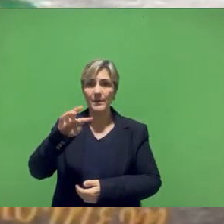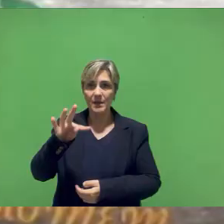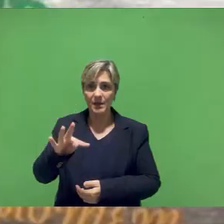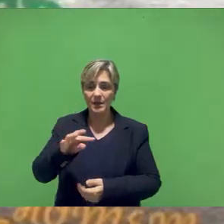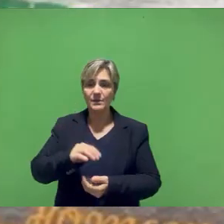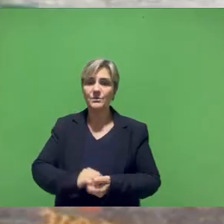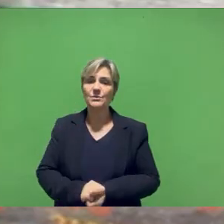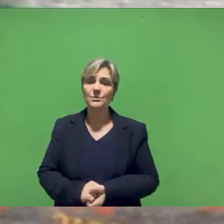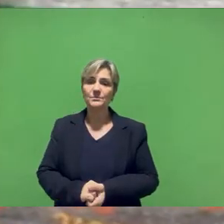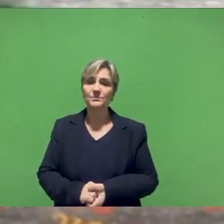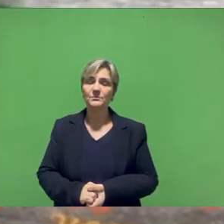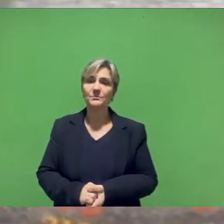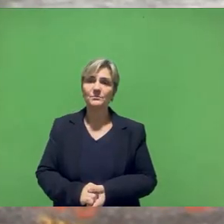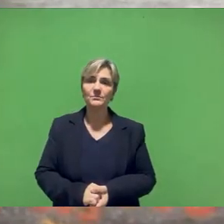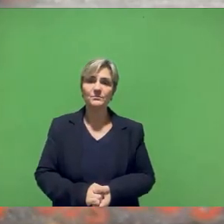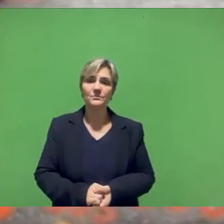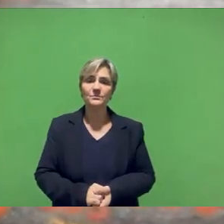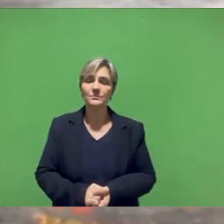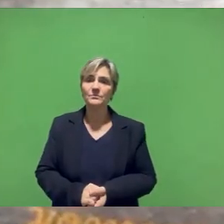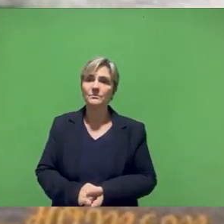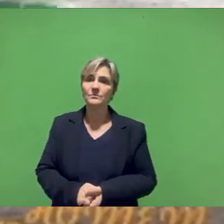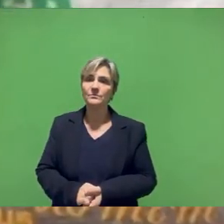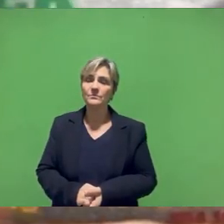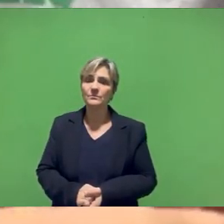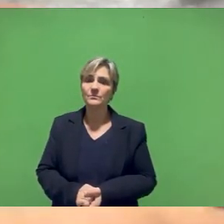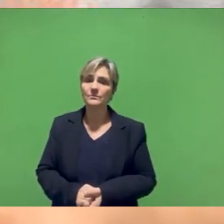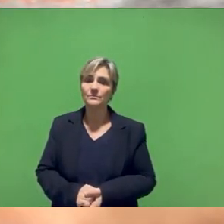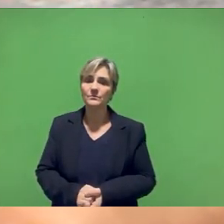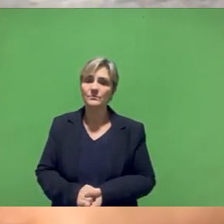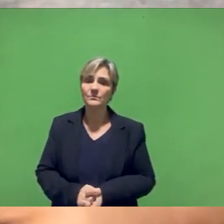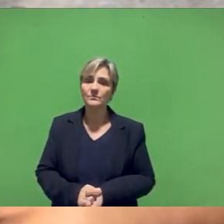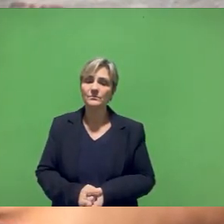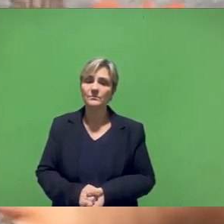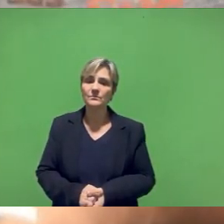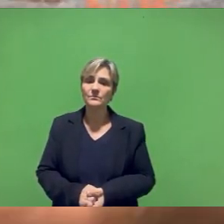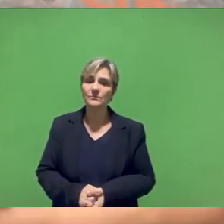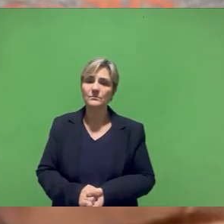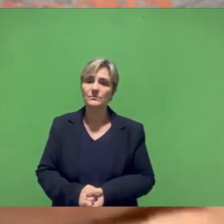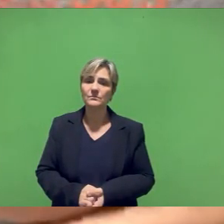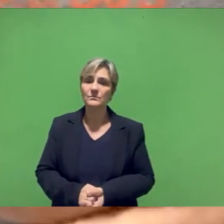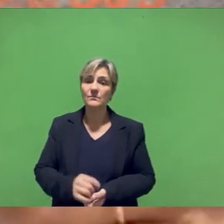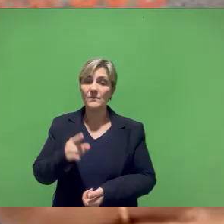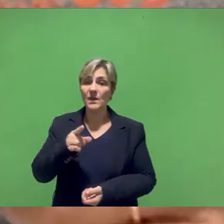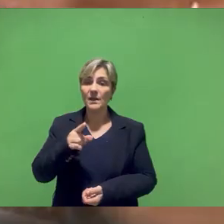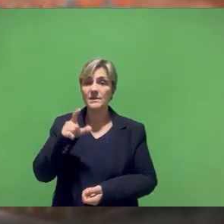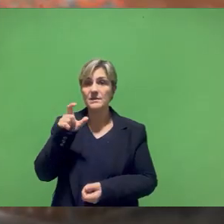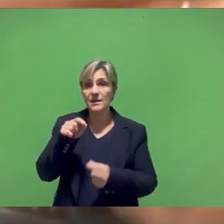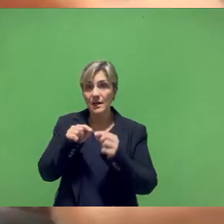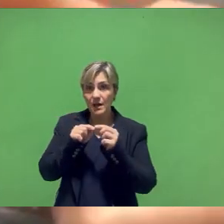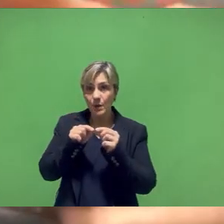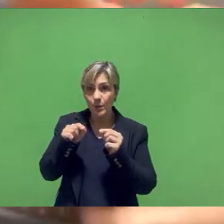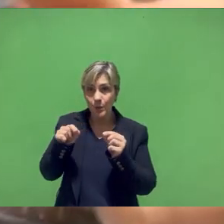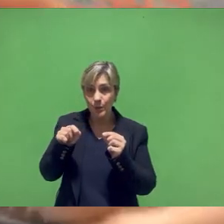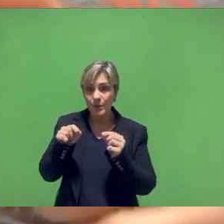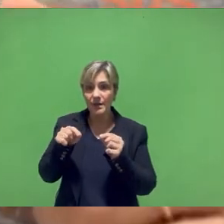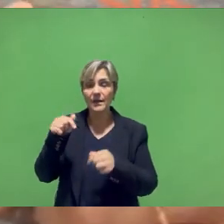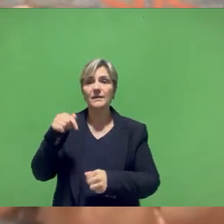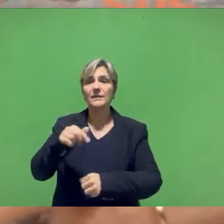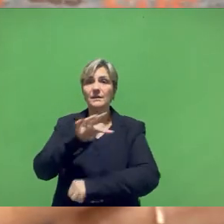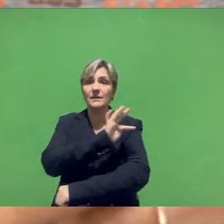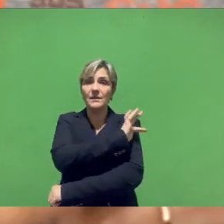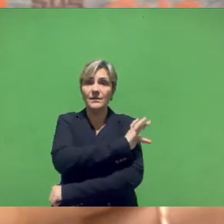da caneta que ela descartar, vai toda a caneta. A agulha, vocês aqui